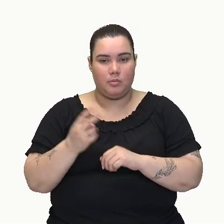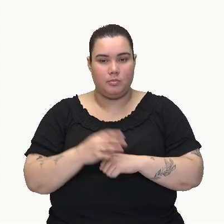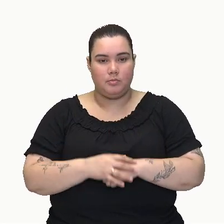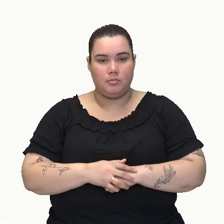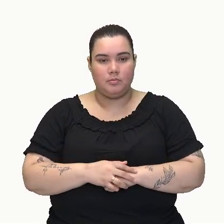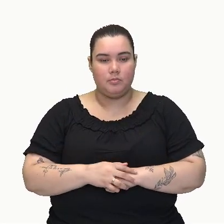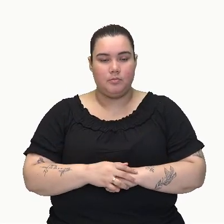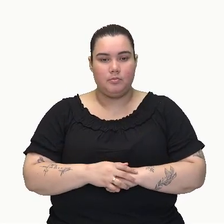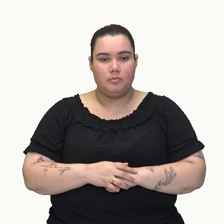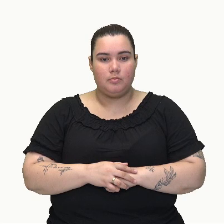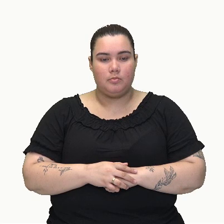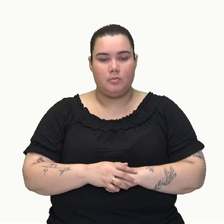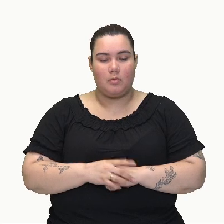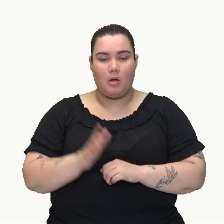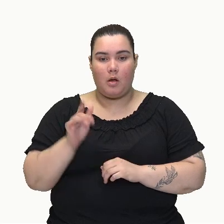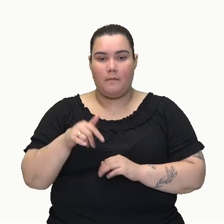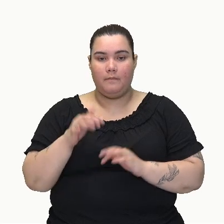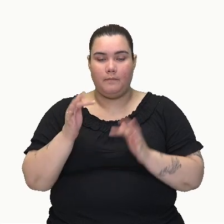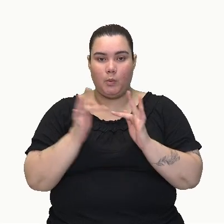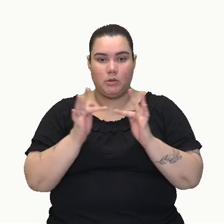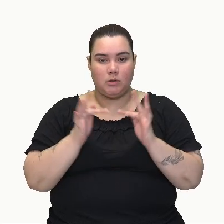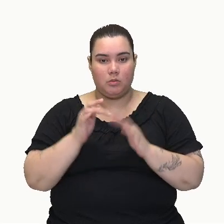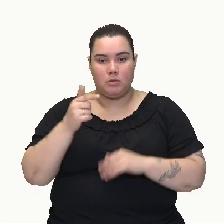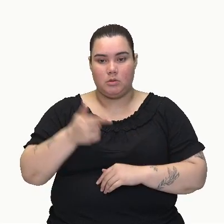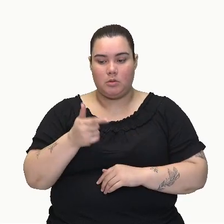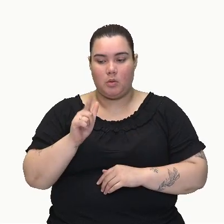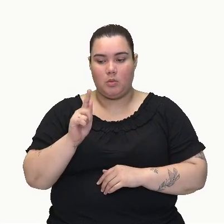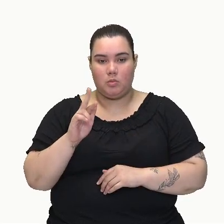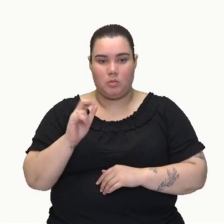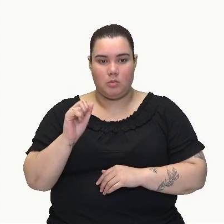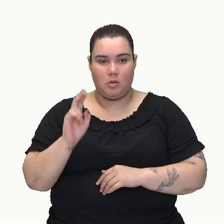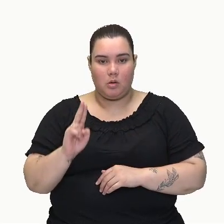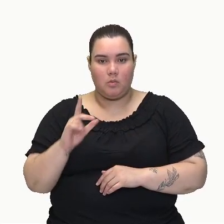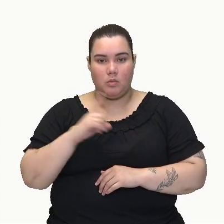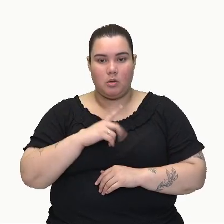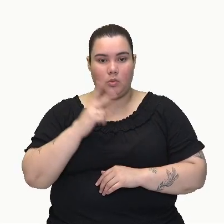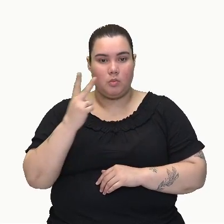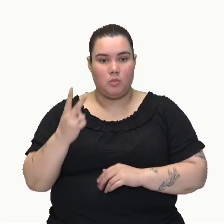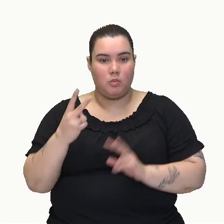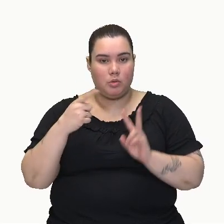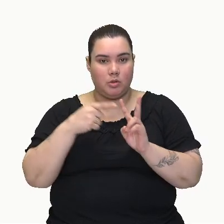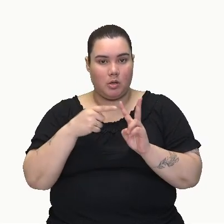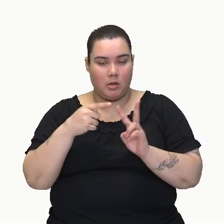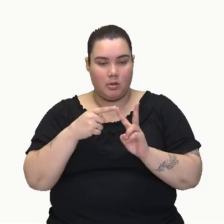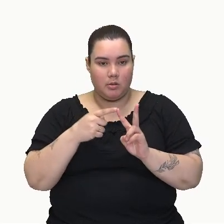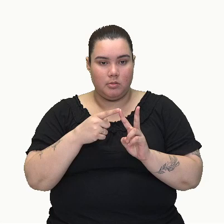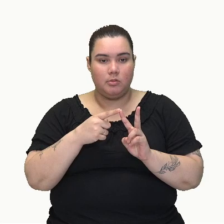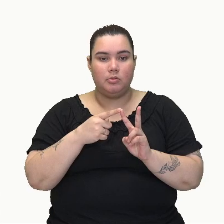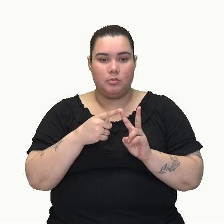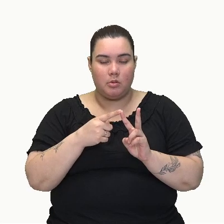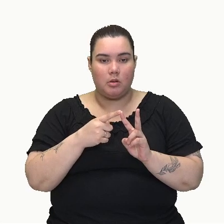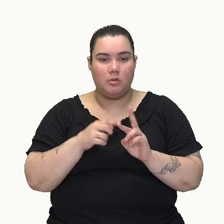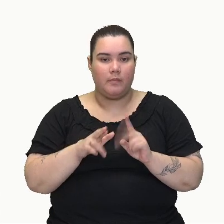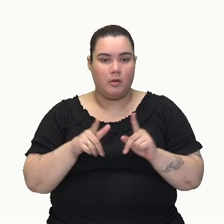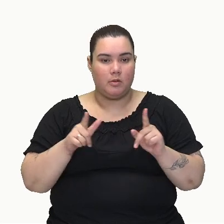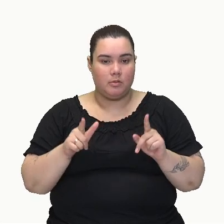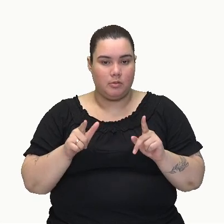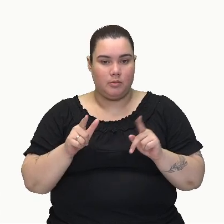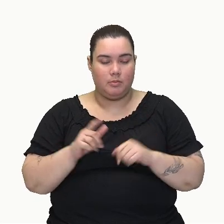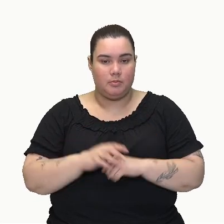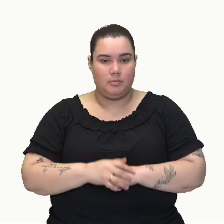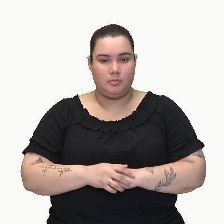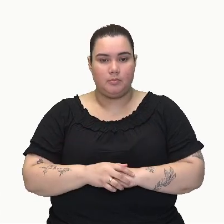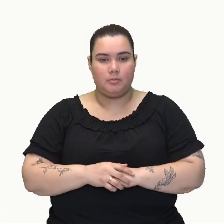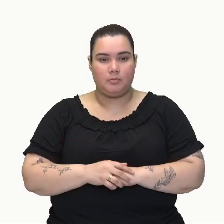Isto é, a função do segundo grau terá duas raízes reais e distintas, tá? Ou seja, toda vez que